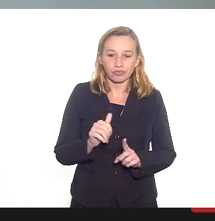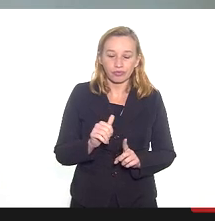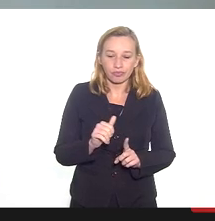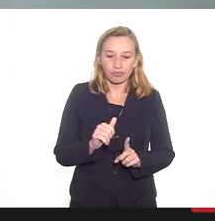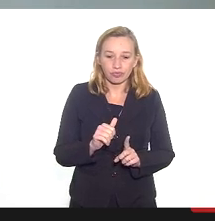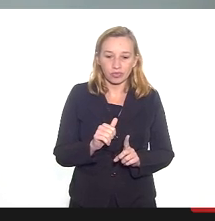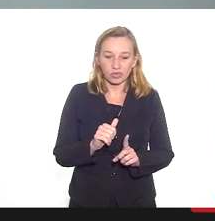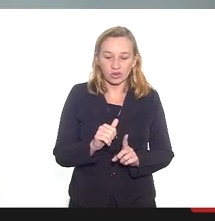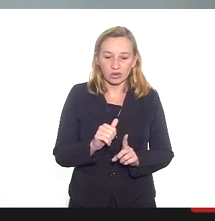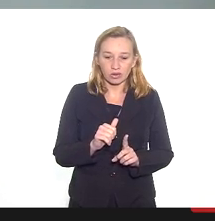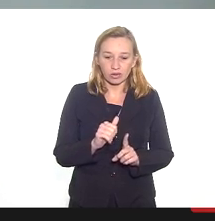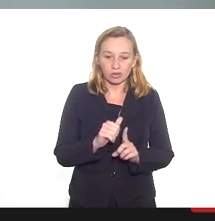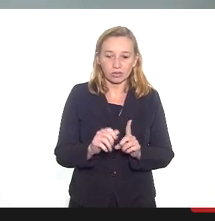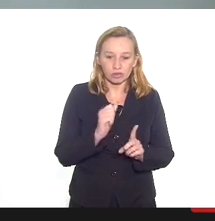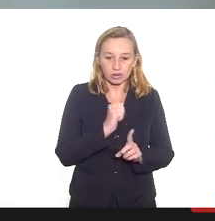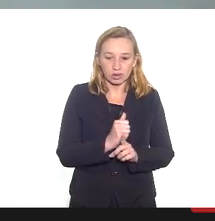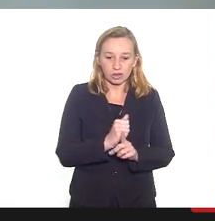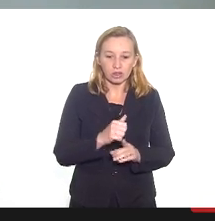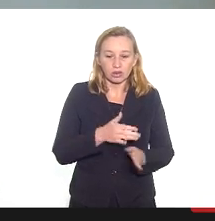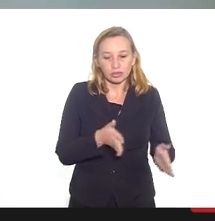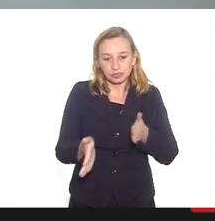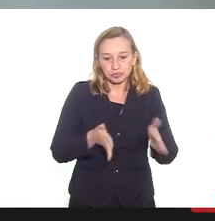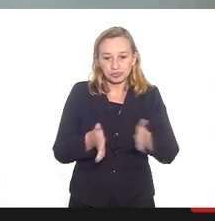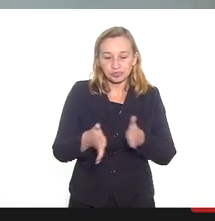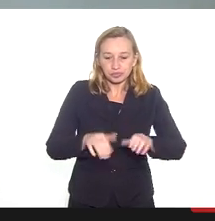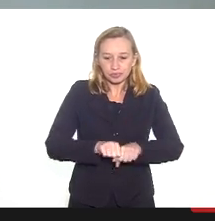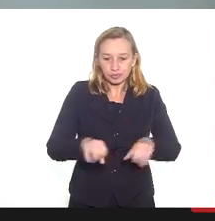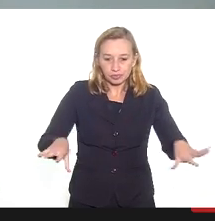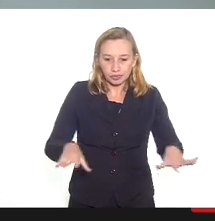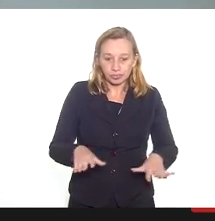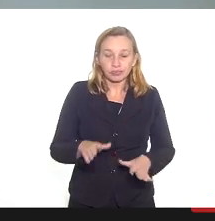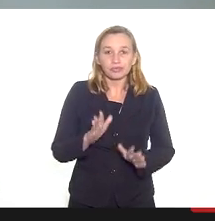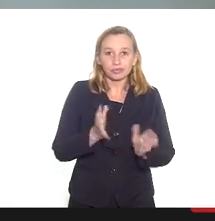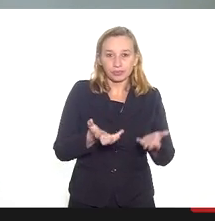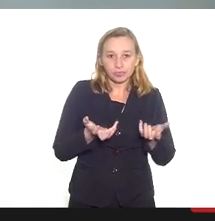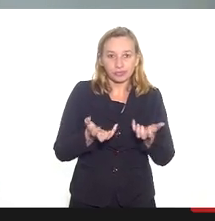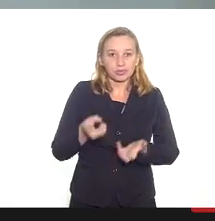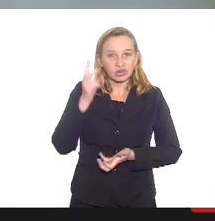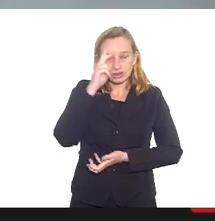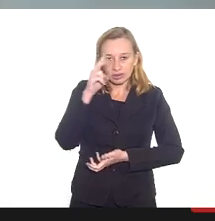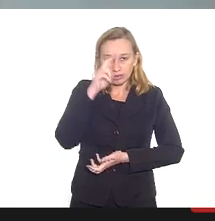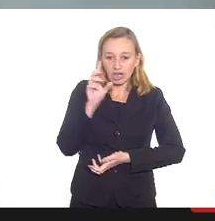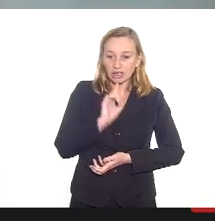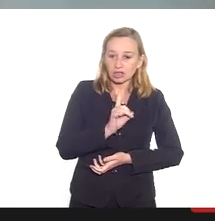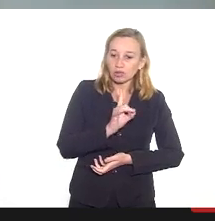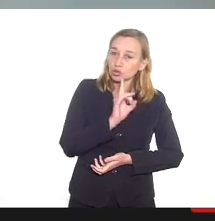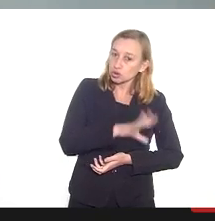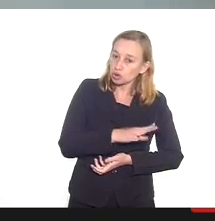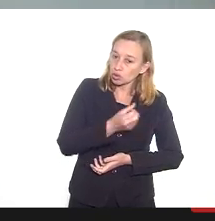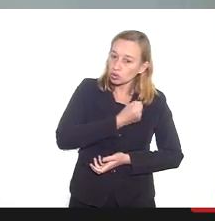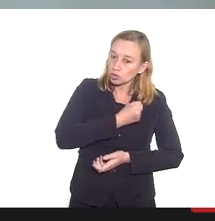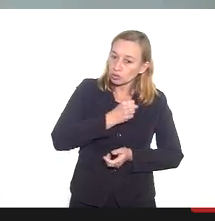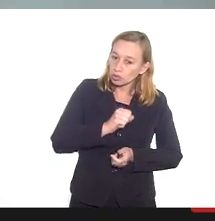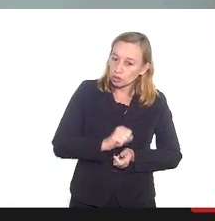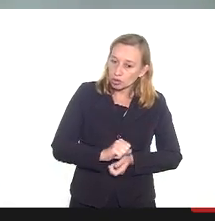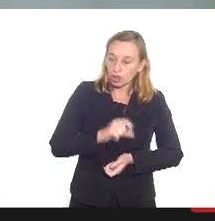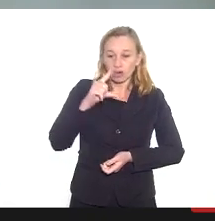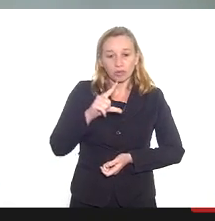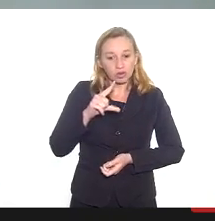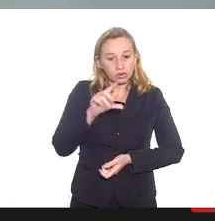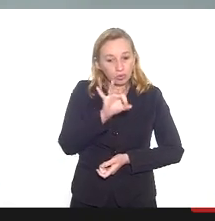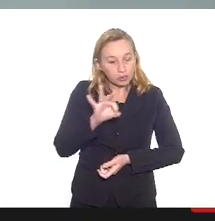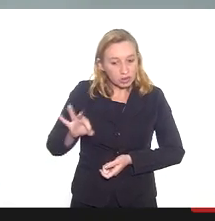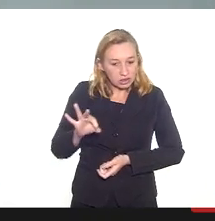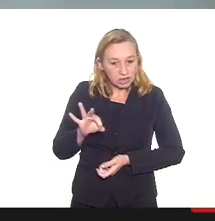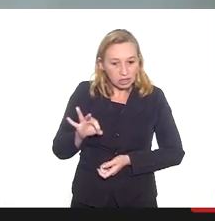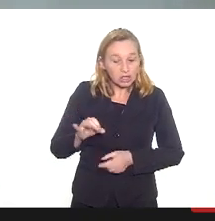quer dizer, durante todo o período da pandemia, mas queria lembrar aqui que não só aumentou 22%, como